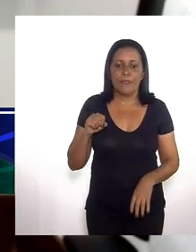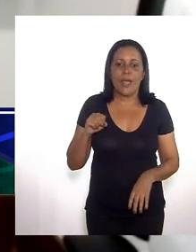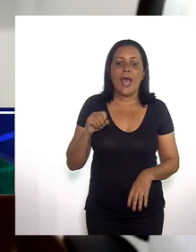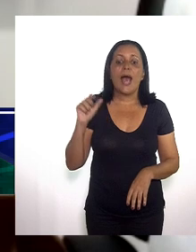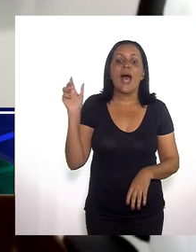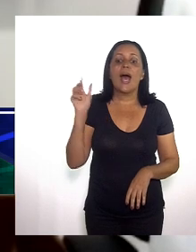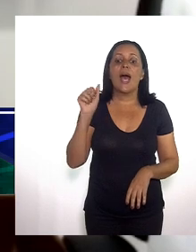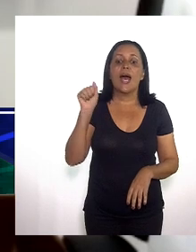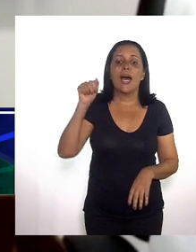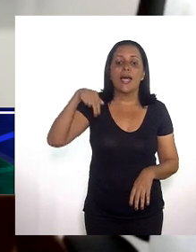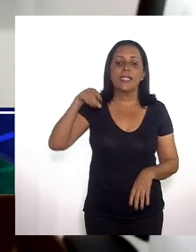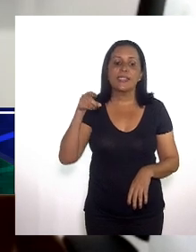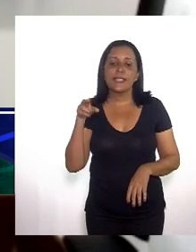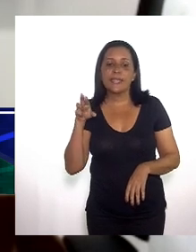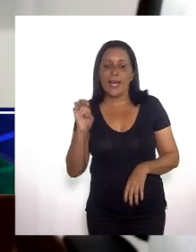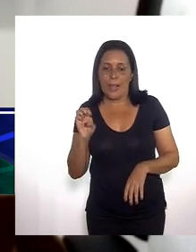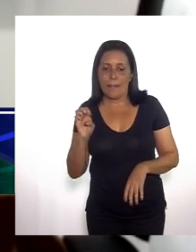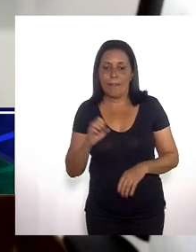André Correia.